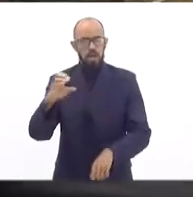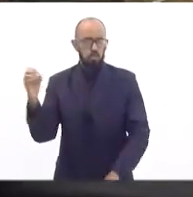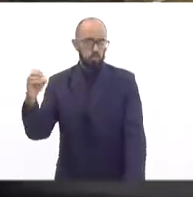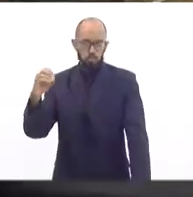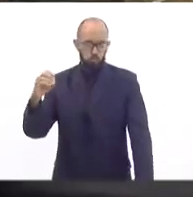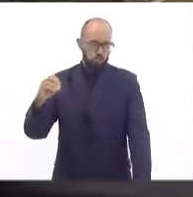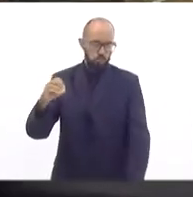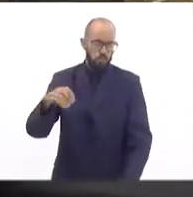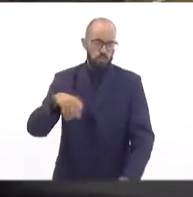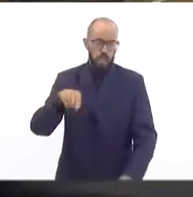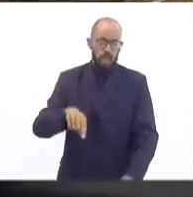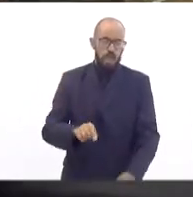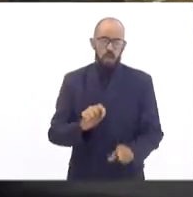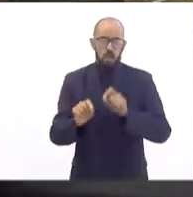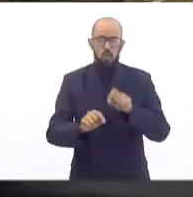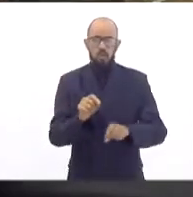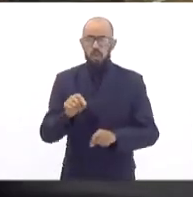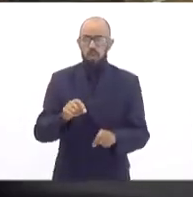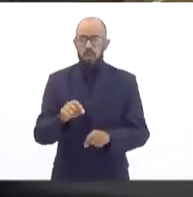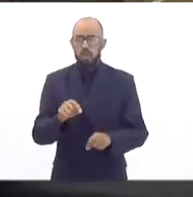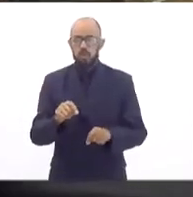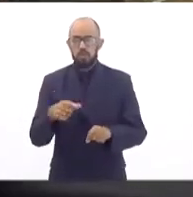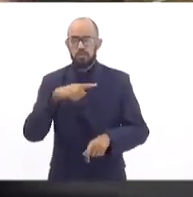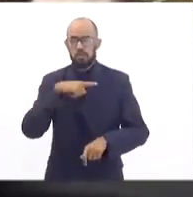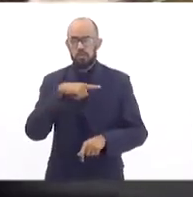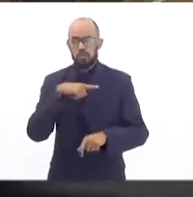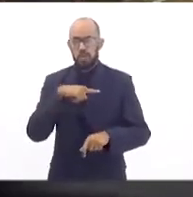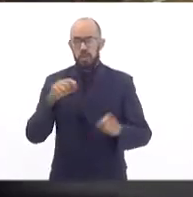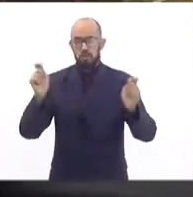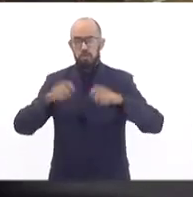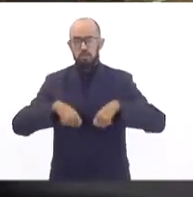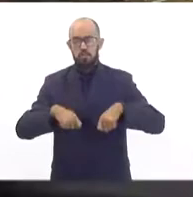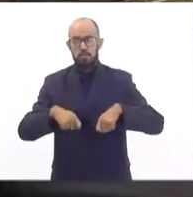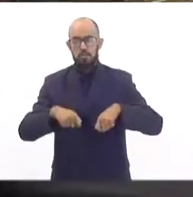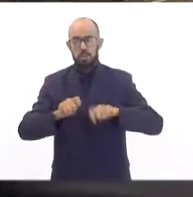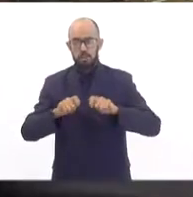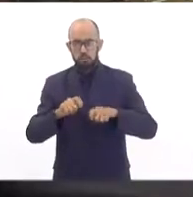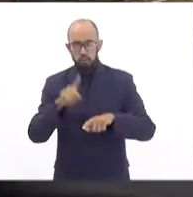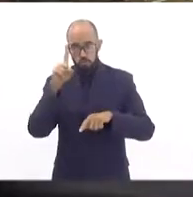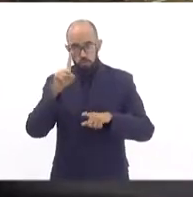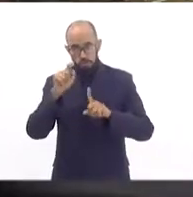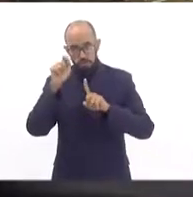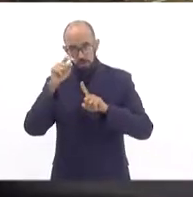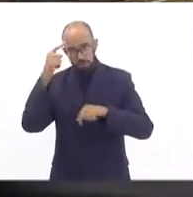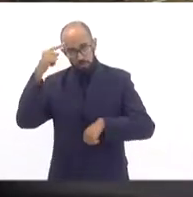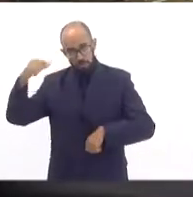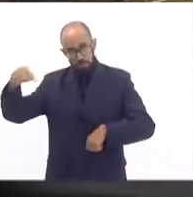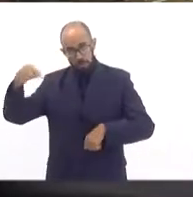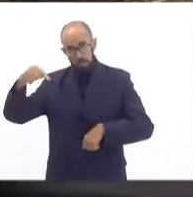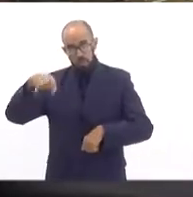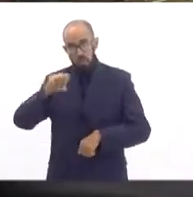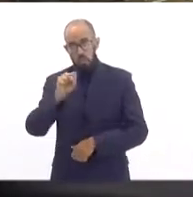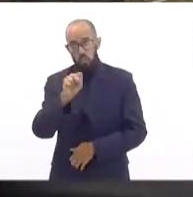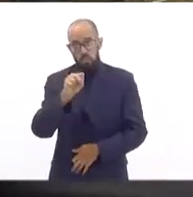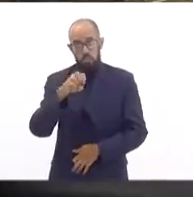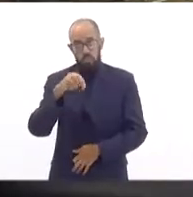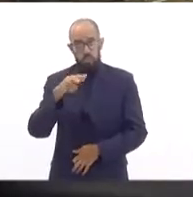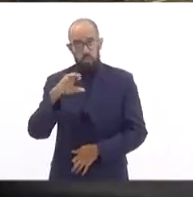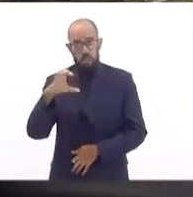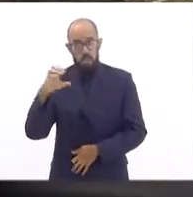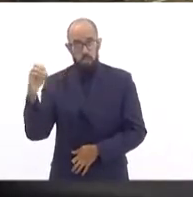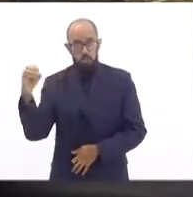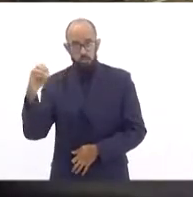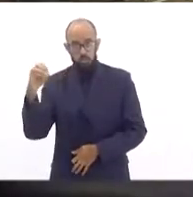mês de março, a gente tem aqui a possibilitamos a uma semana do 8 de março, ainda